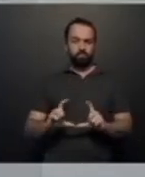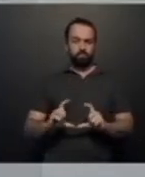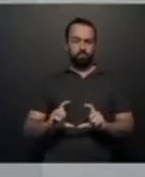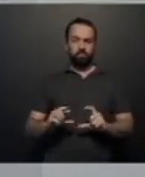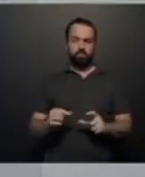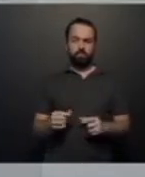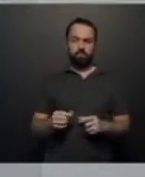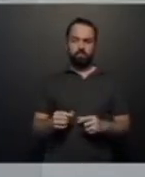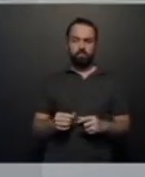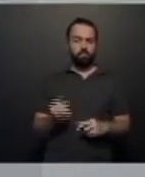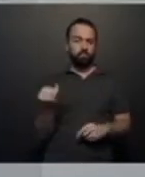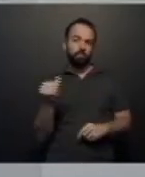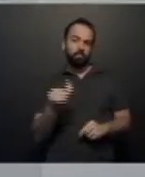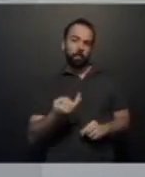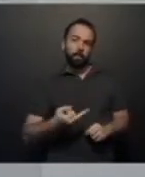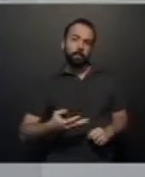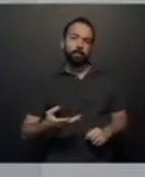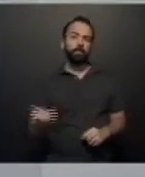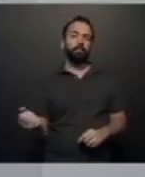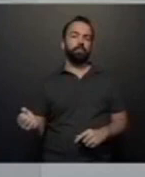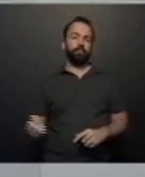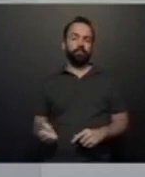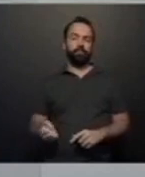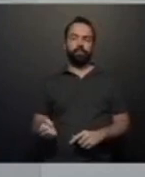uma quantidade.